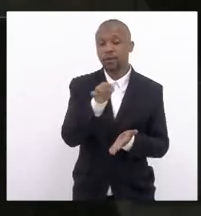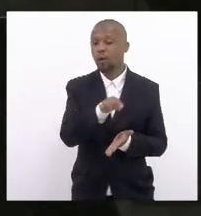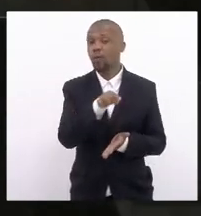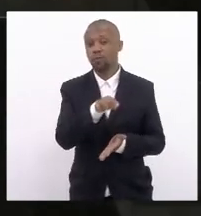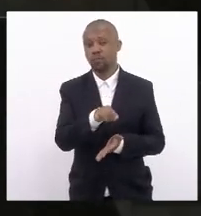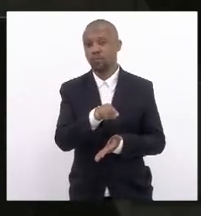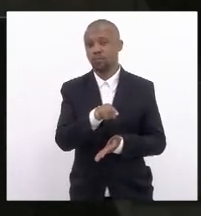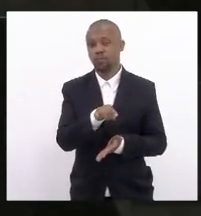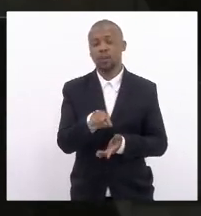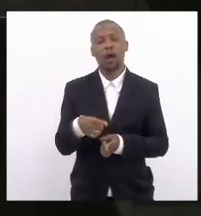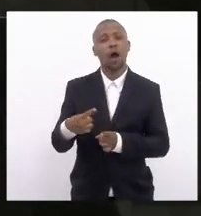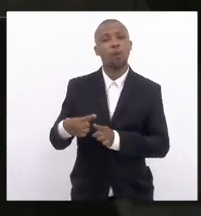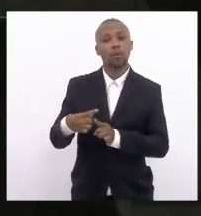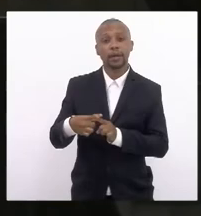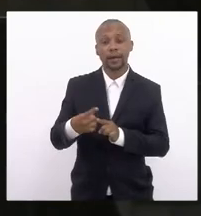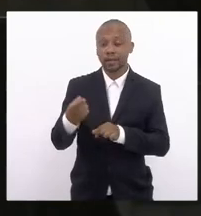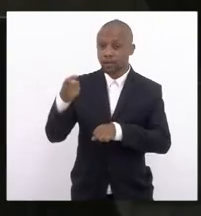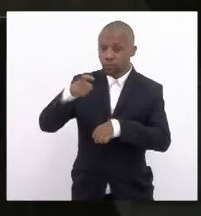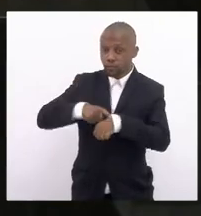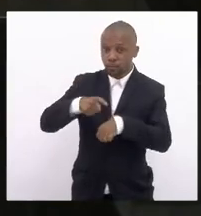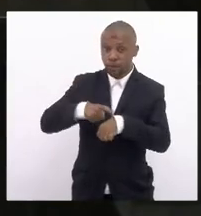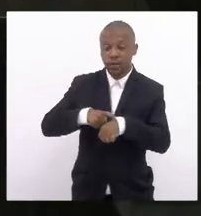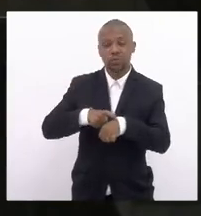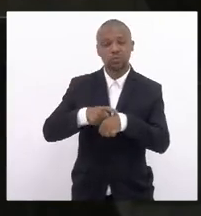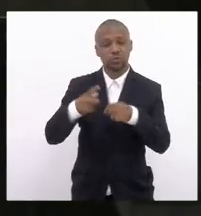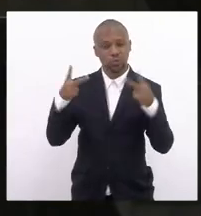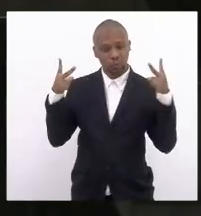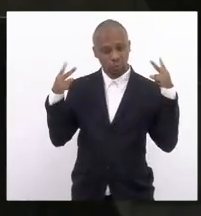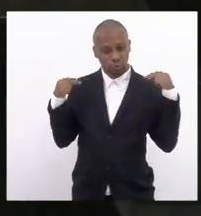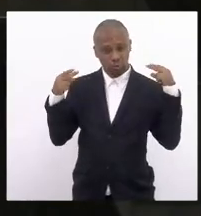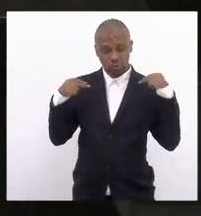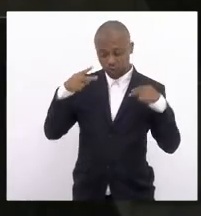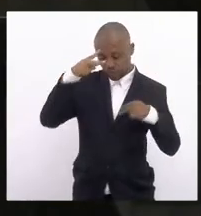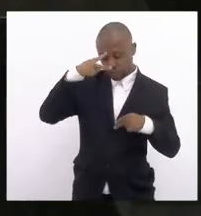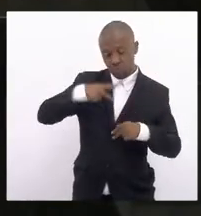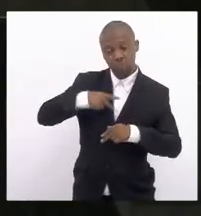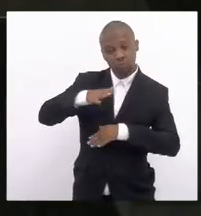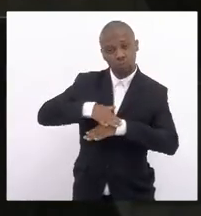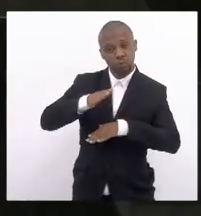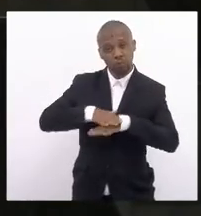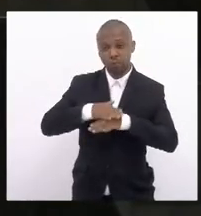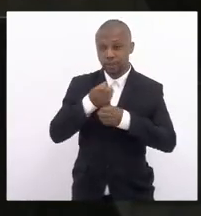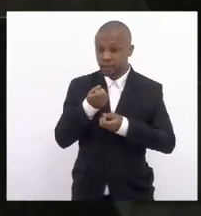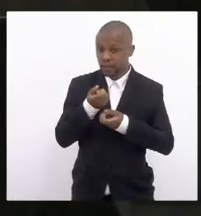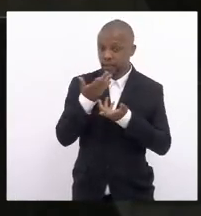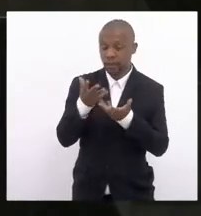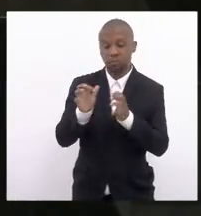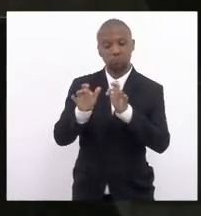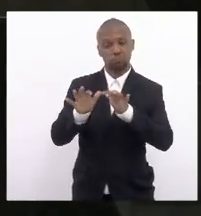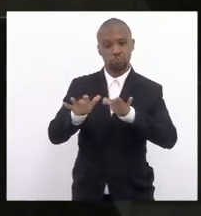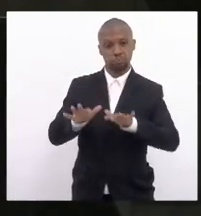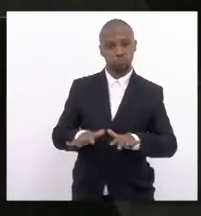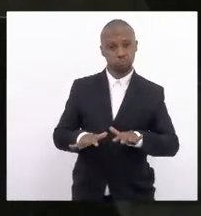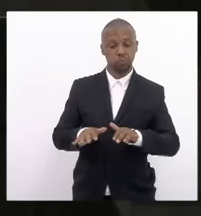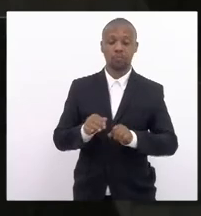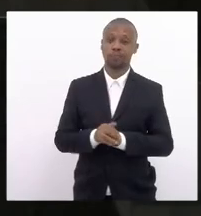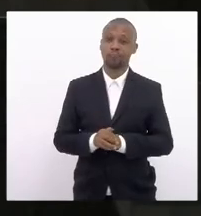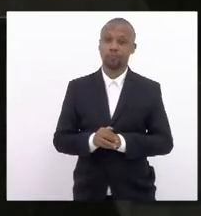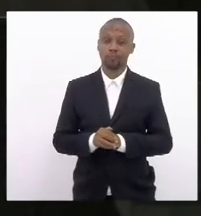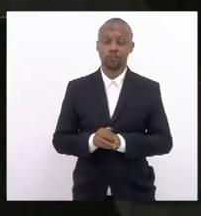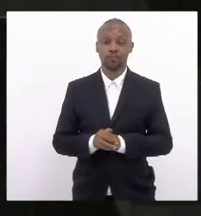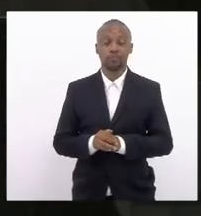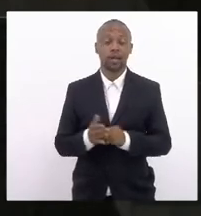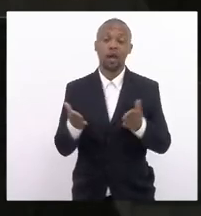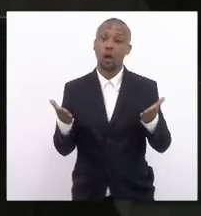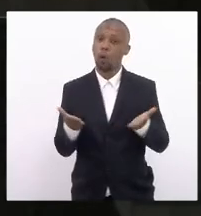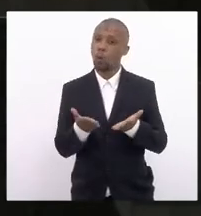a autodeclaração dos motoristas, dos proprietários de veículos, não é feita mais